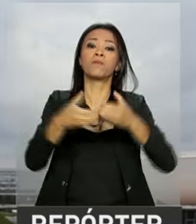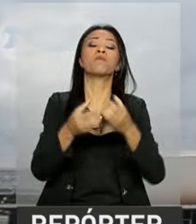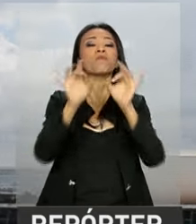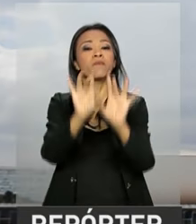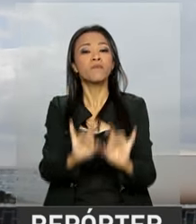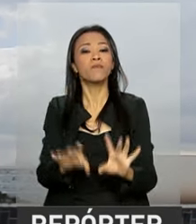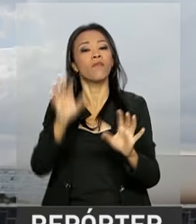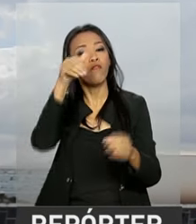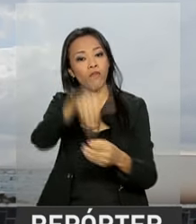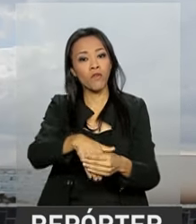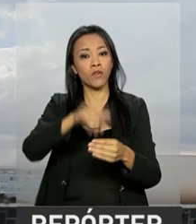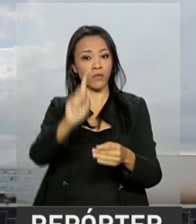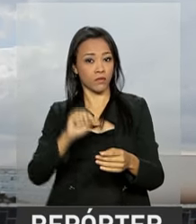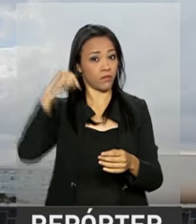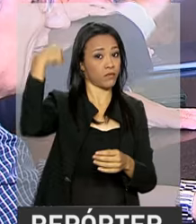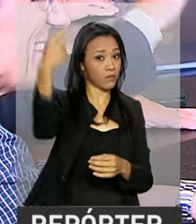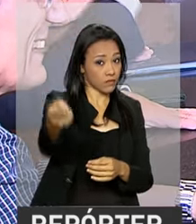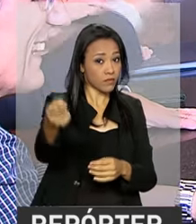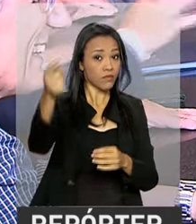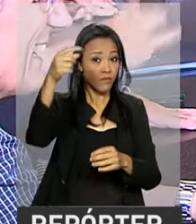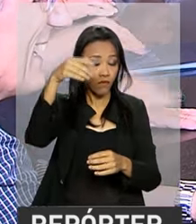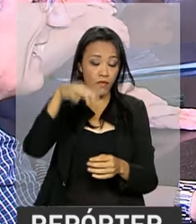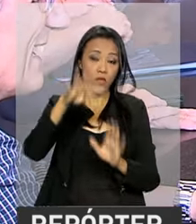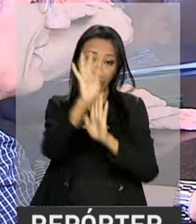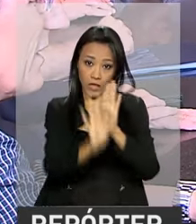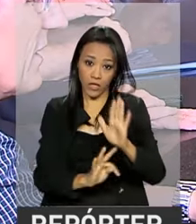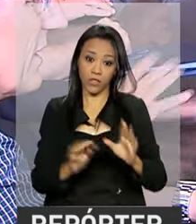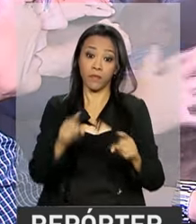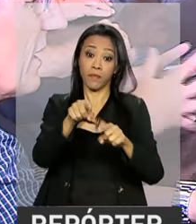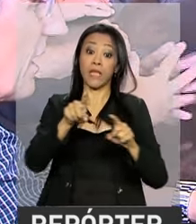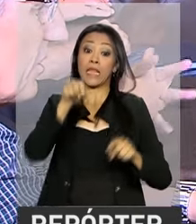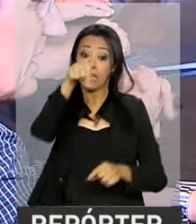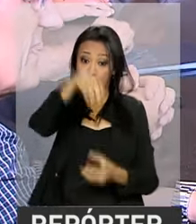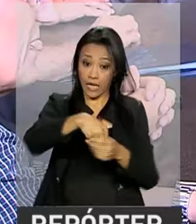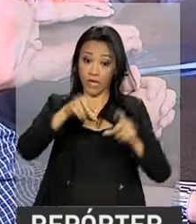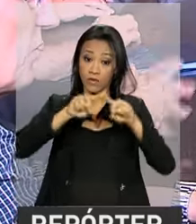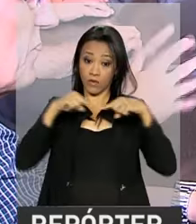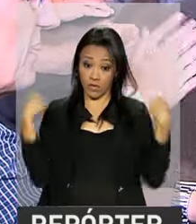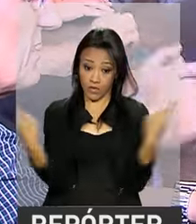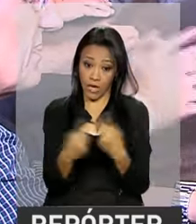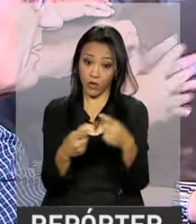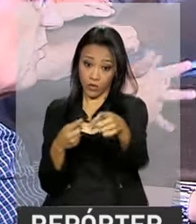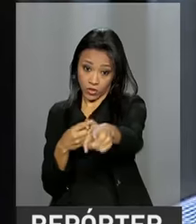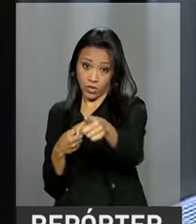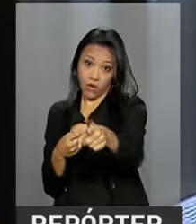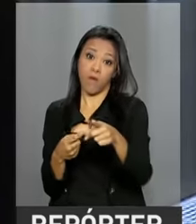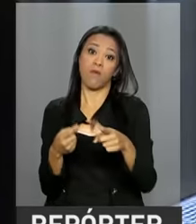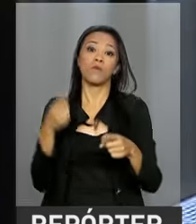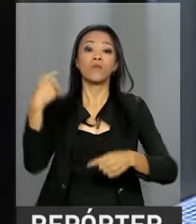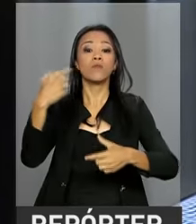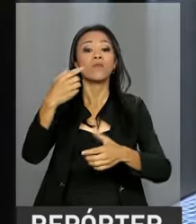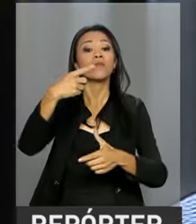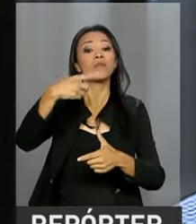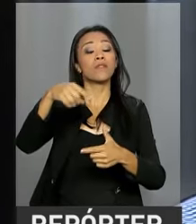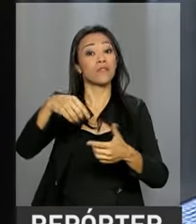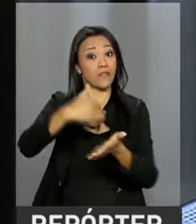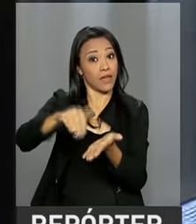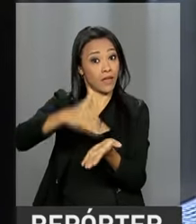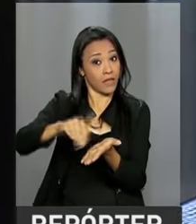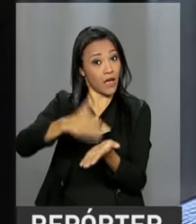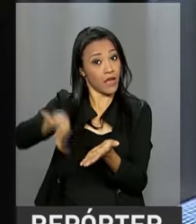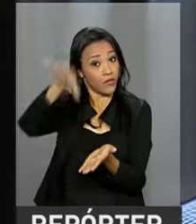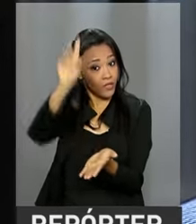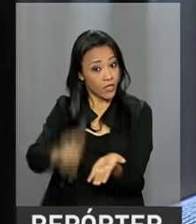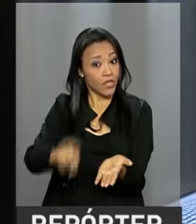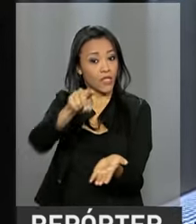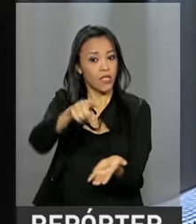texto somente na próxima durante a reunião no palácio da alvorada o ministro da secretaria de governo antônio barris voltou